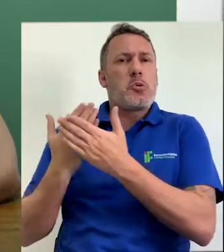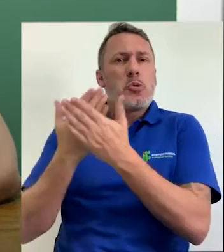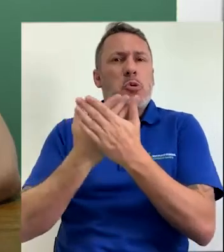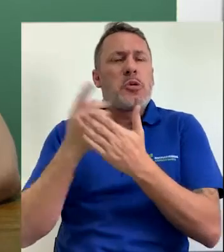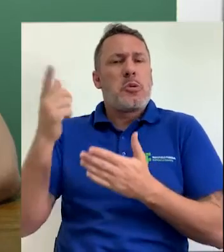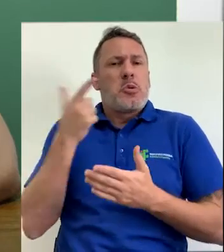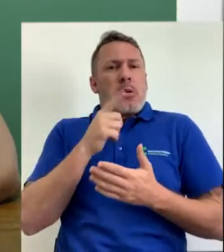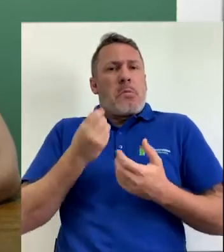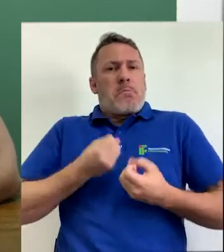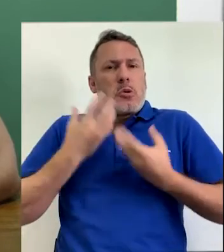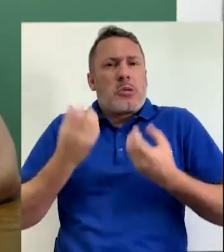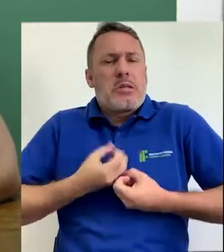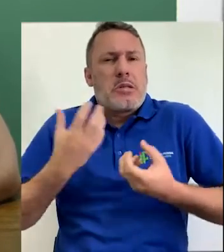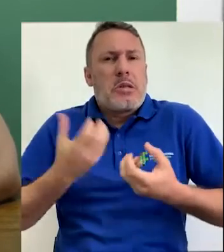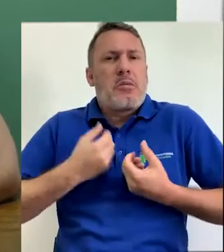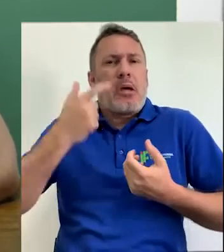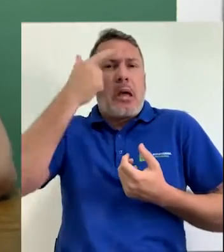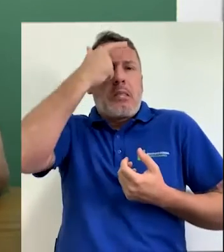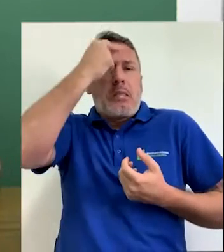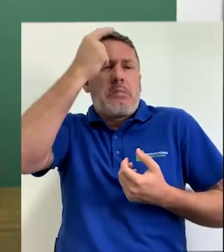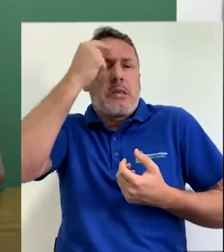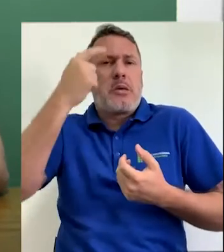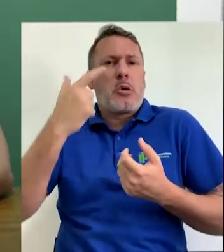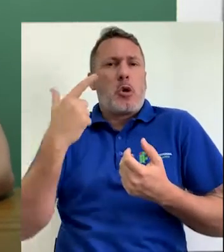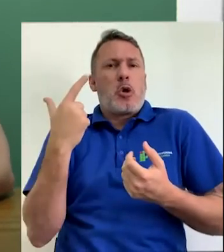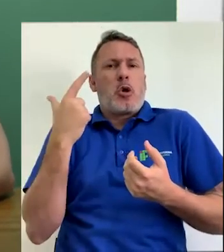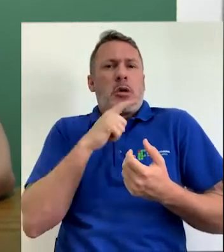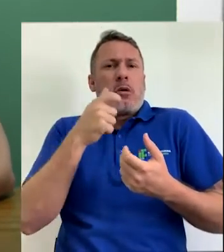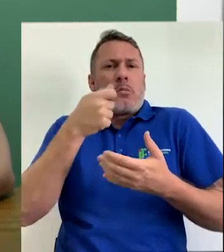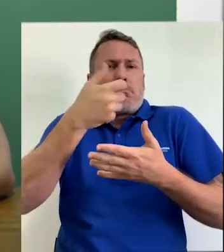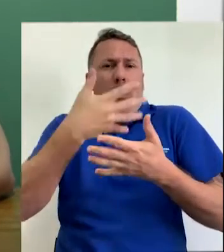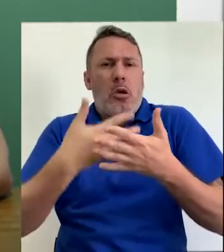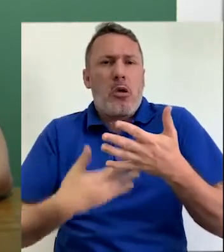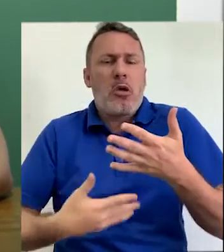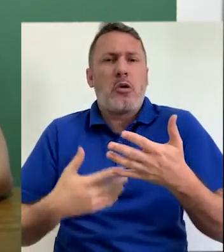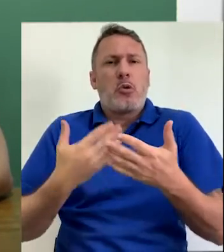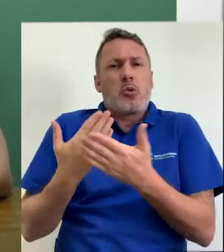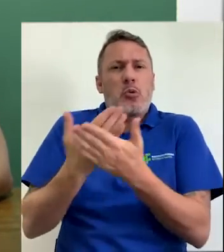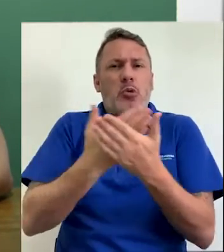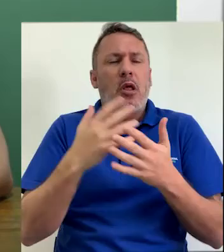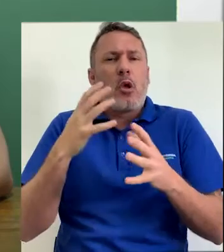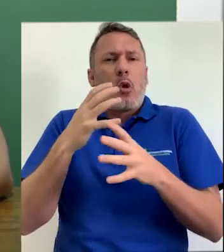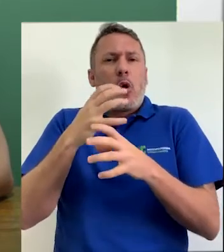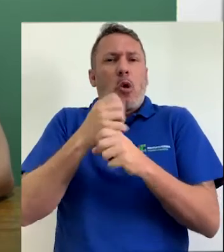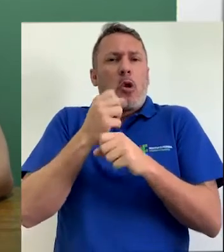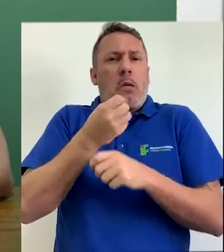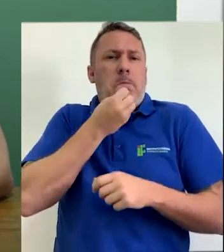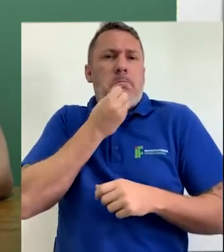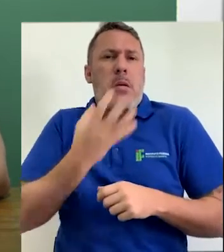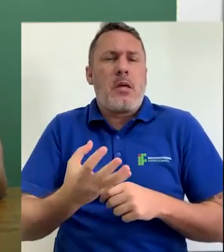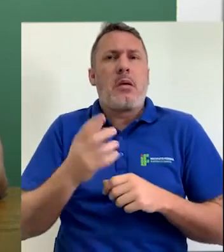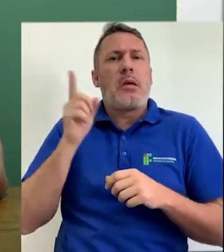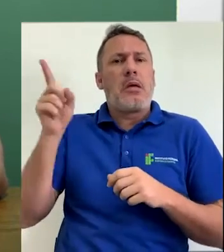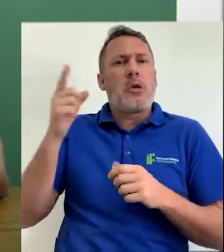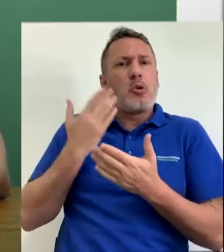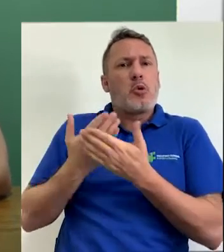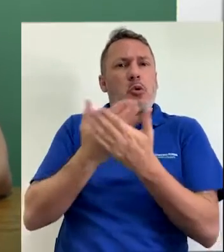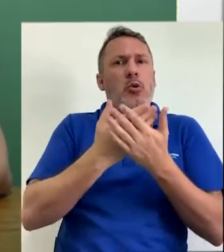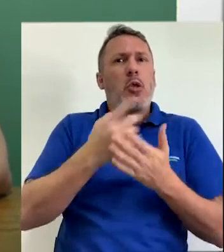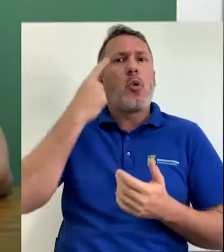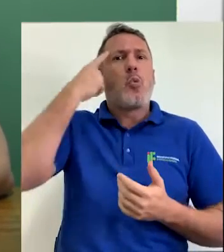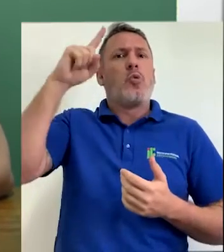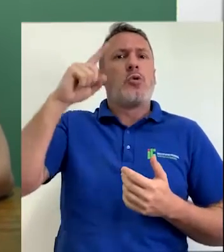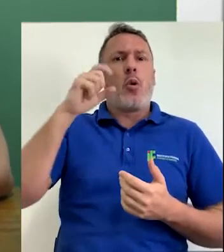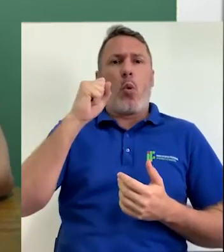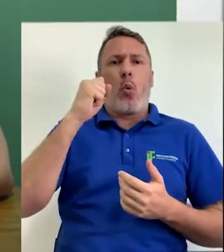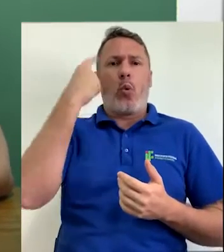produzir academicamente, ela consegue tirar boas notas, estudando 8 horas por dia,